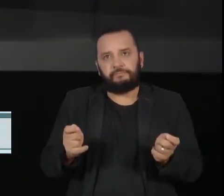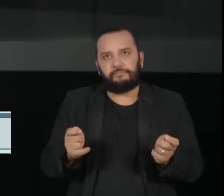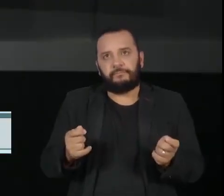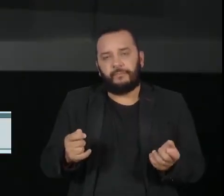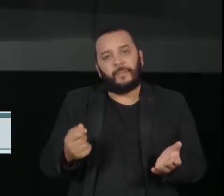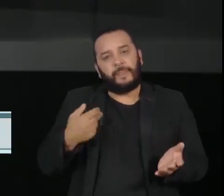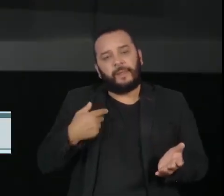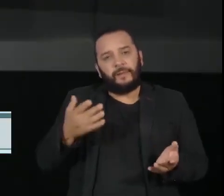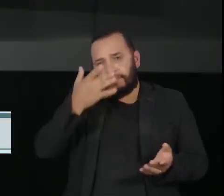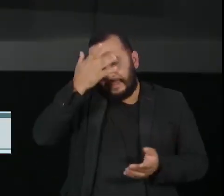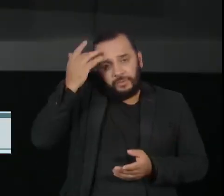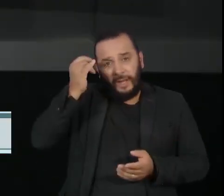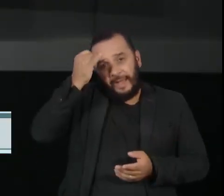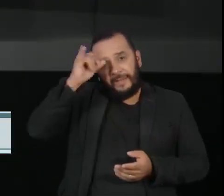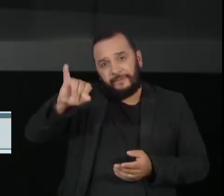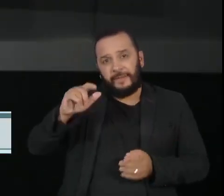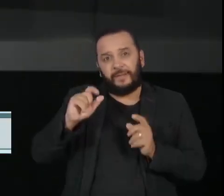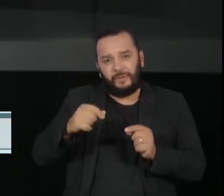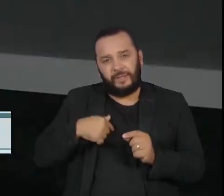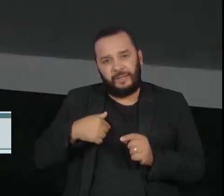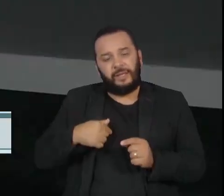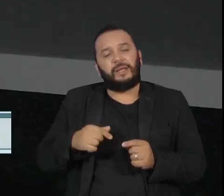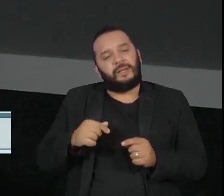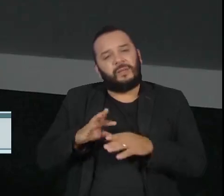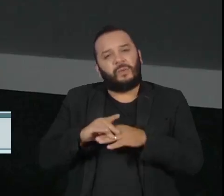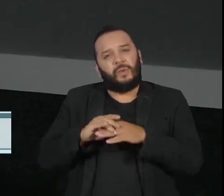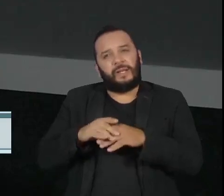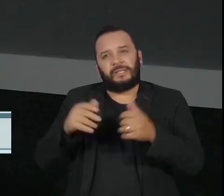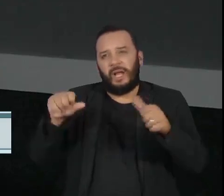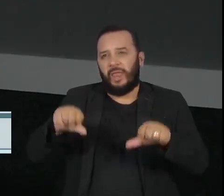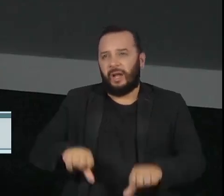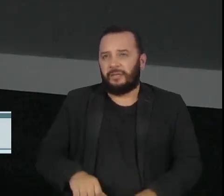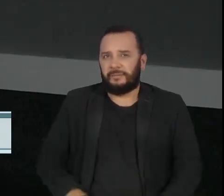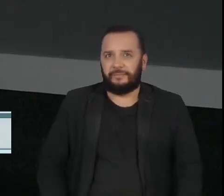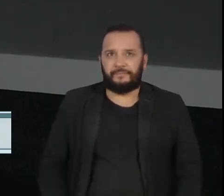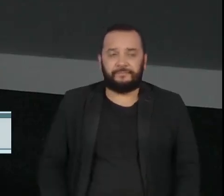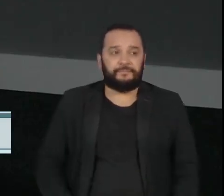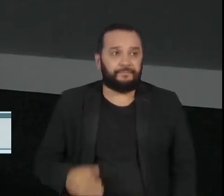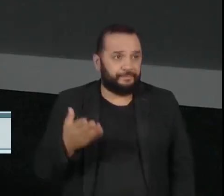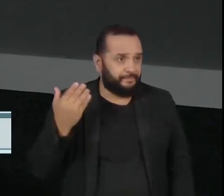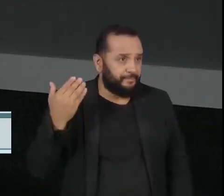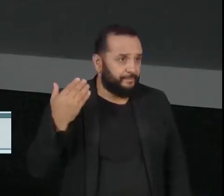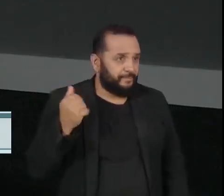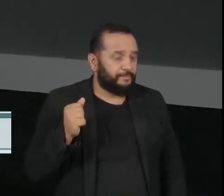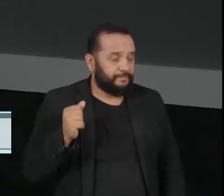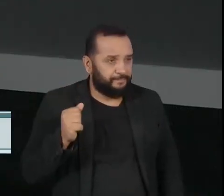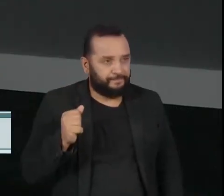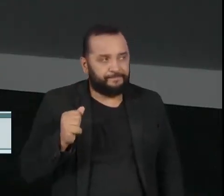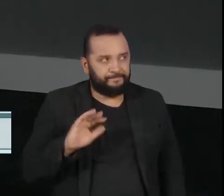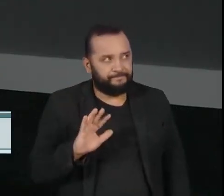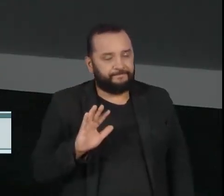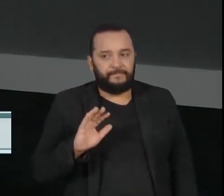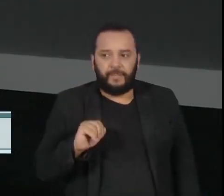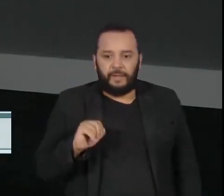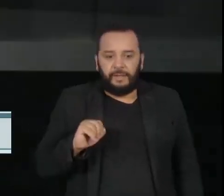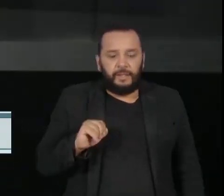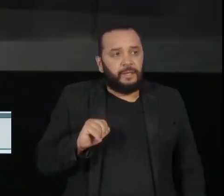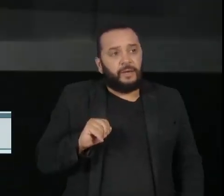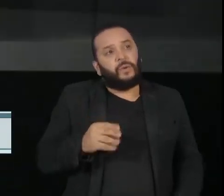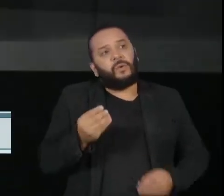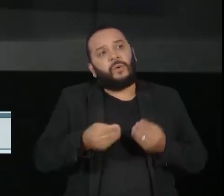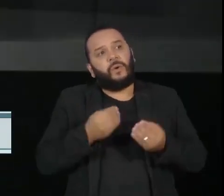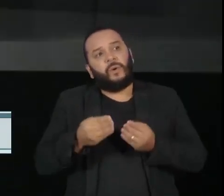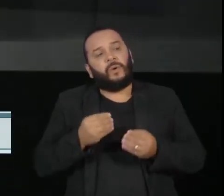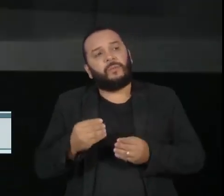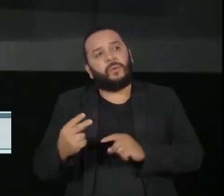paciente chegue nos estágios mais avançados da doença. Doutor, agora vamos dar alguns passos atrás. Como proteger o rim? Qual é a melhor prevenção? Essa